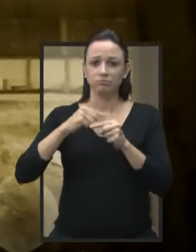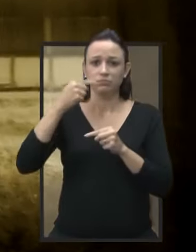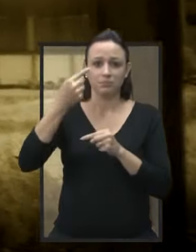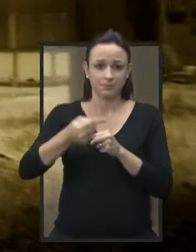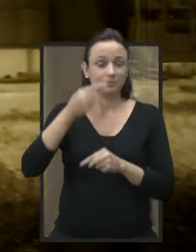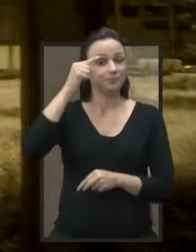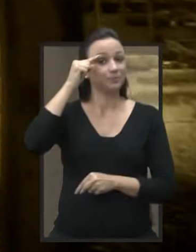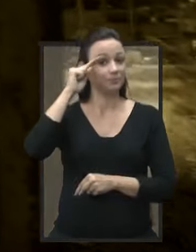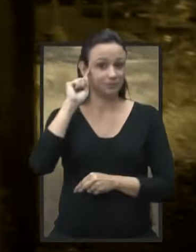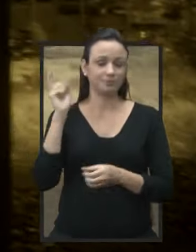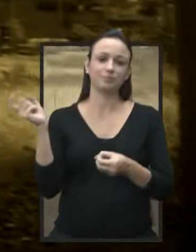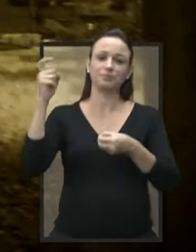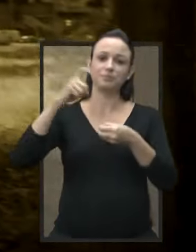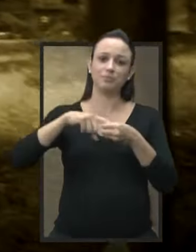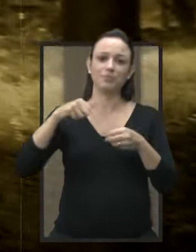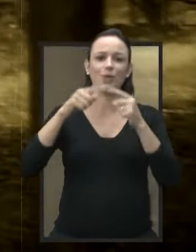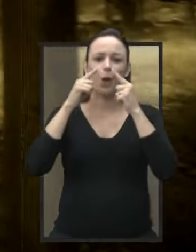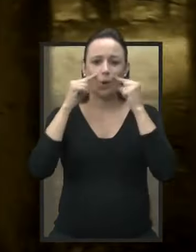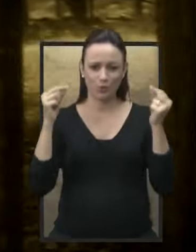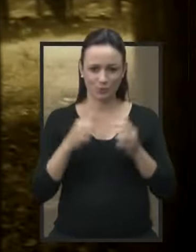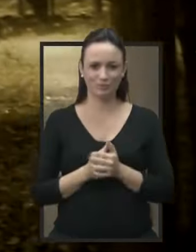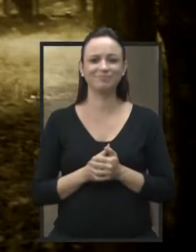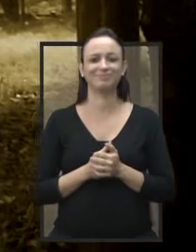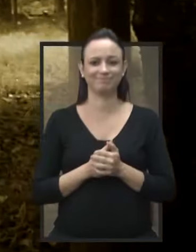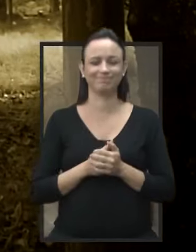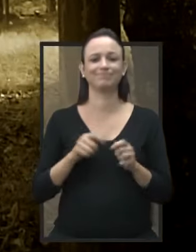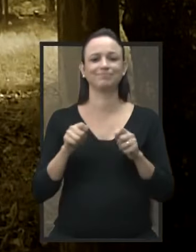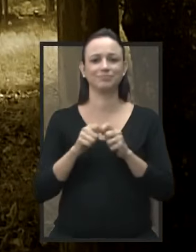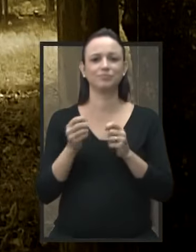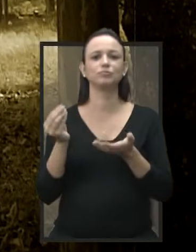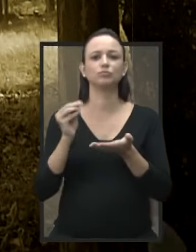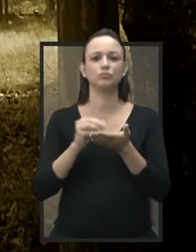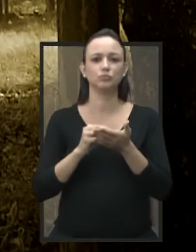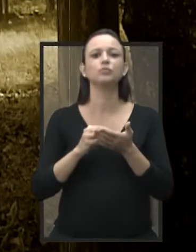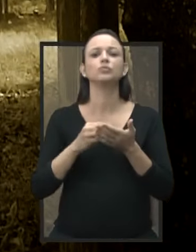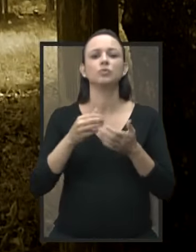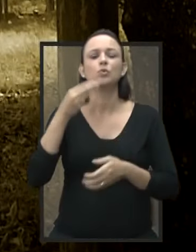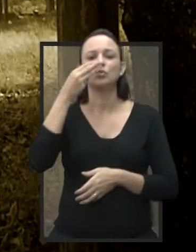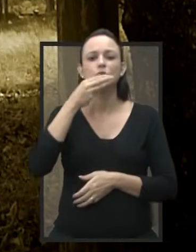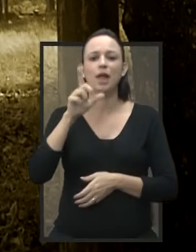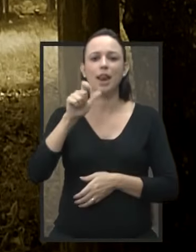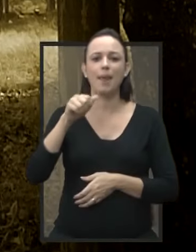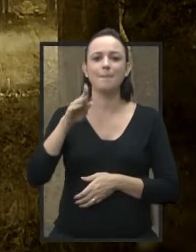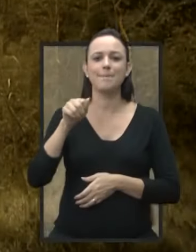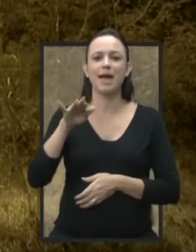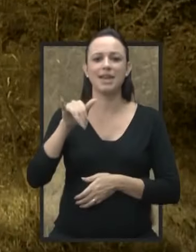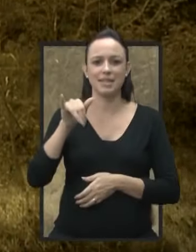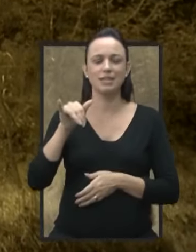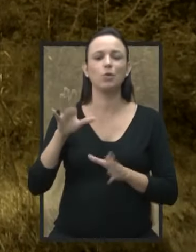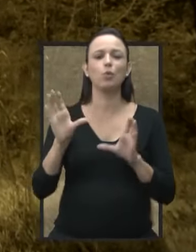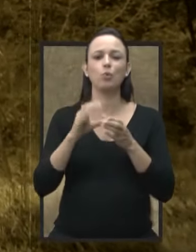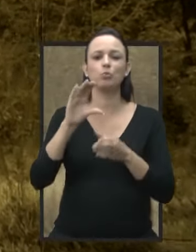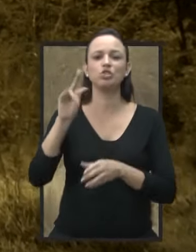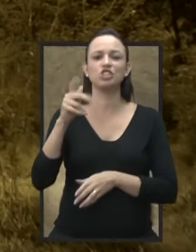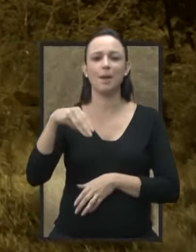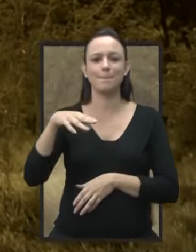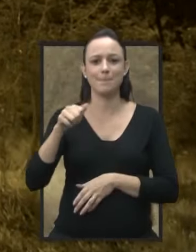seguinte, Zezinho Magalhães volta a Jaú para comandar a instalação da usina de açúcar Lambari, do Grupo